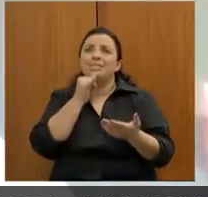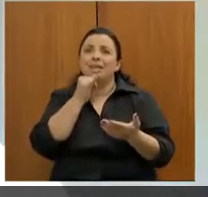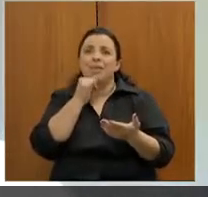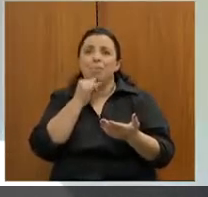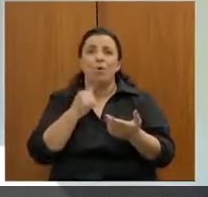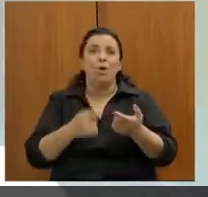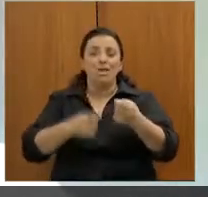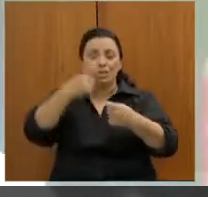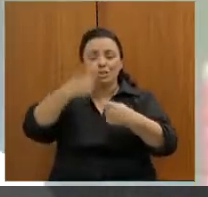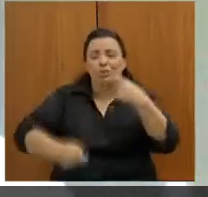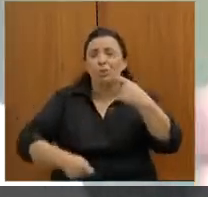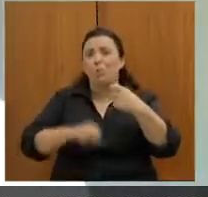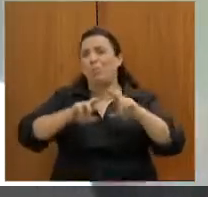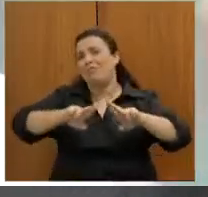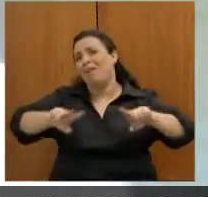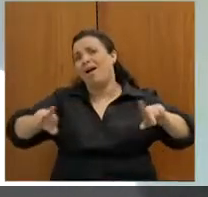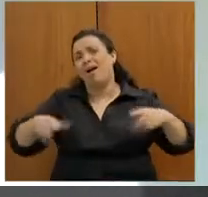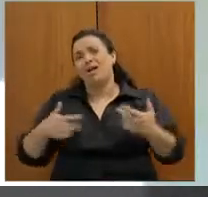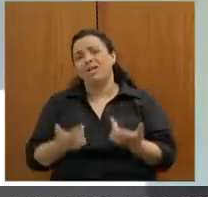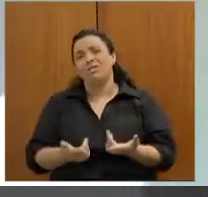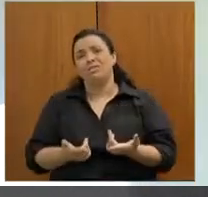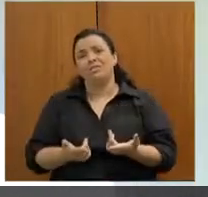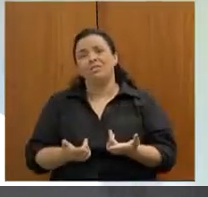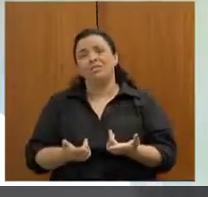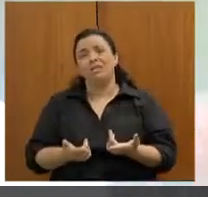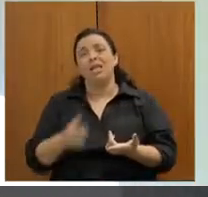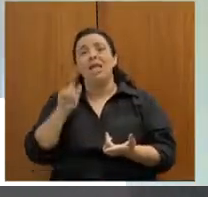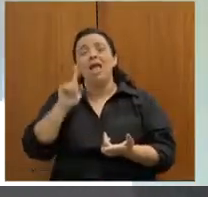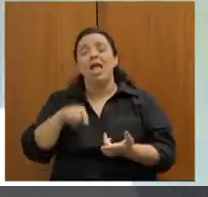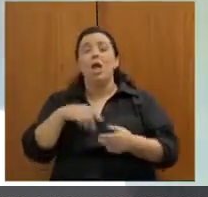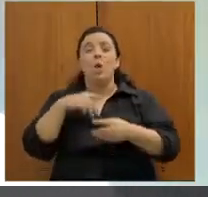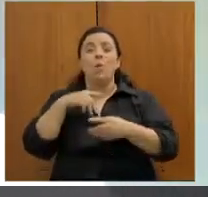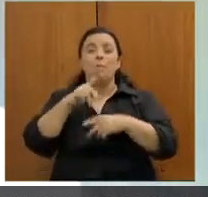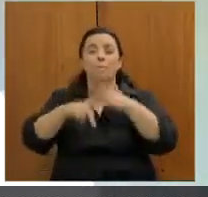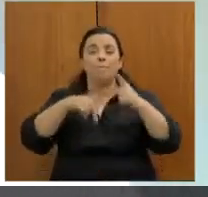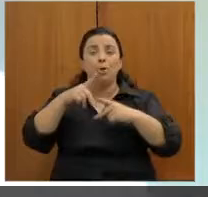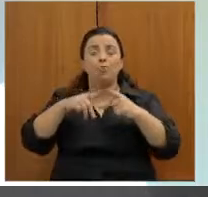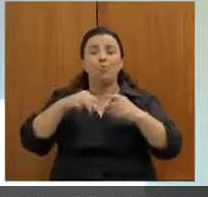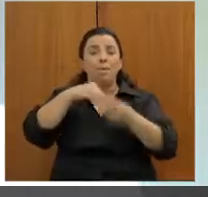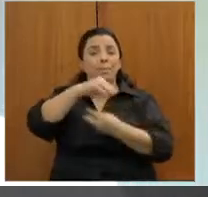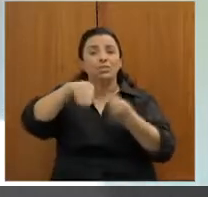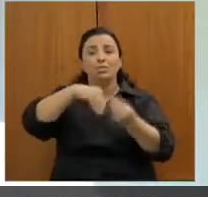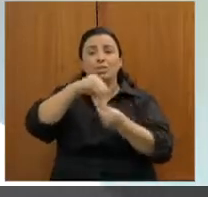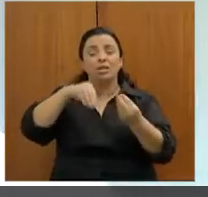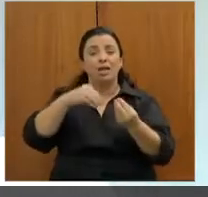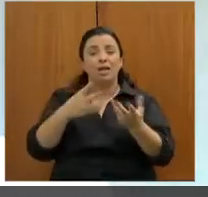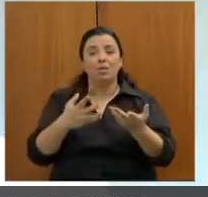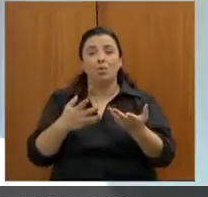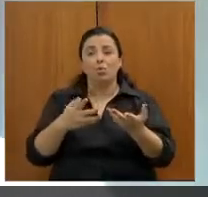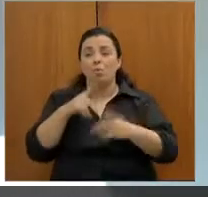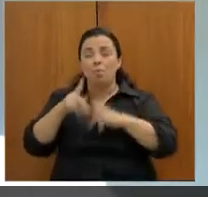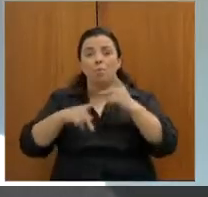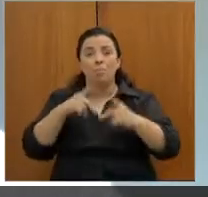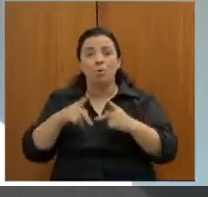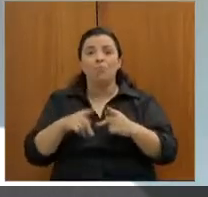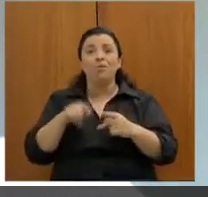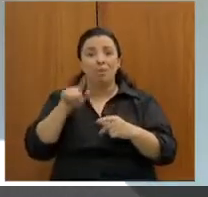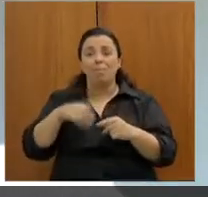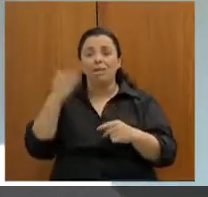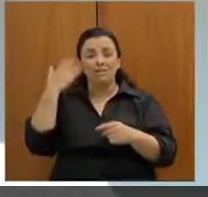miscigenação são um povo miscigenado mas o povo fruto de estupro O